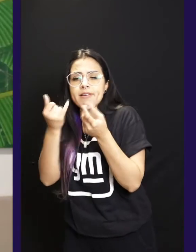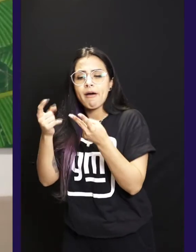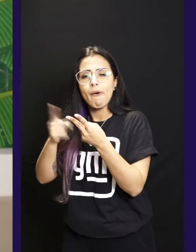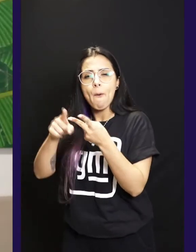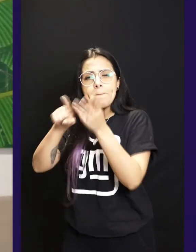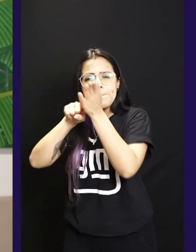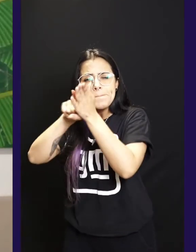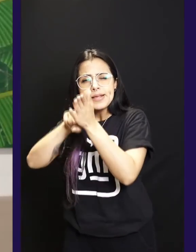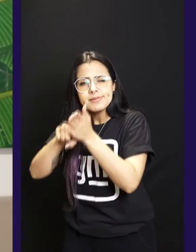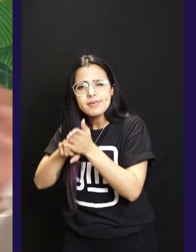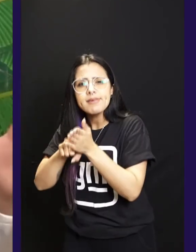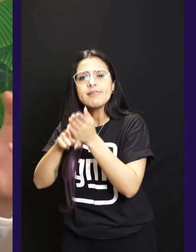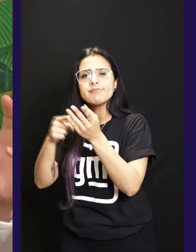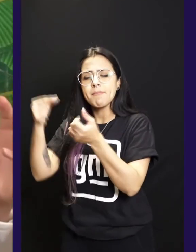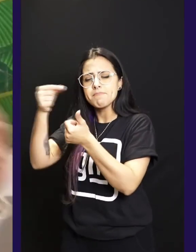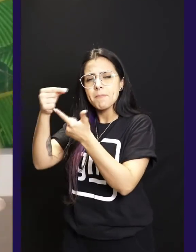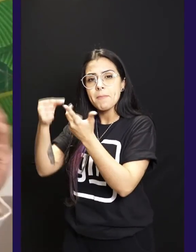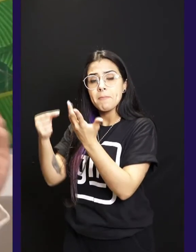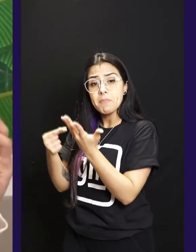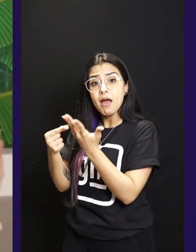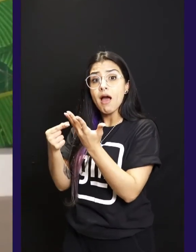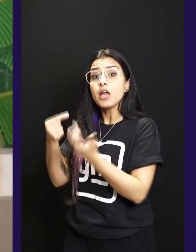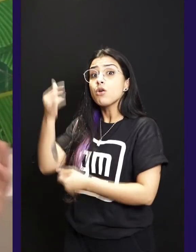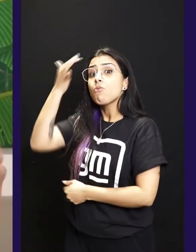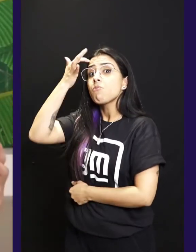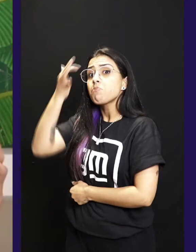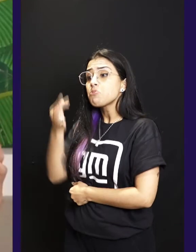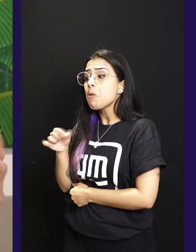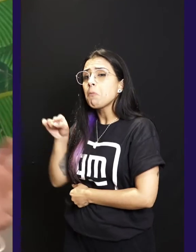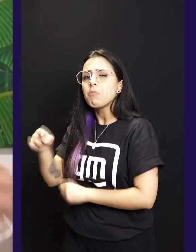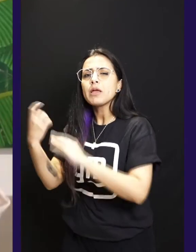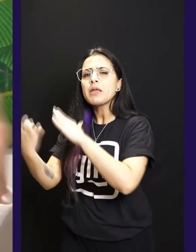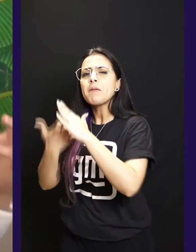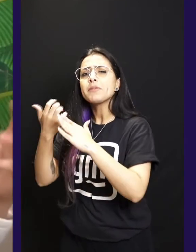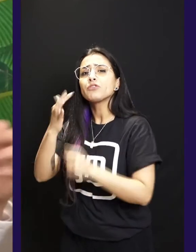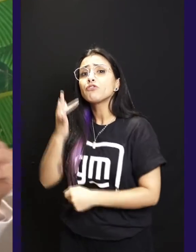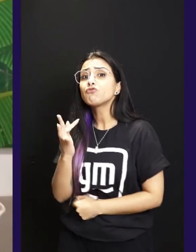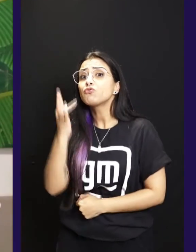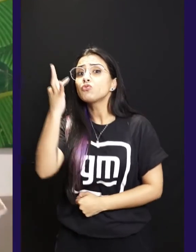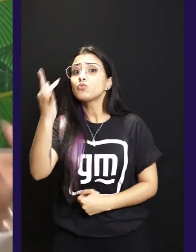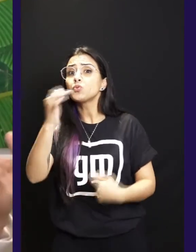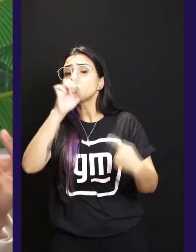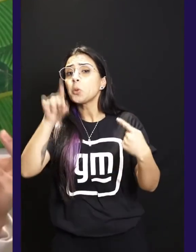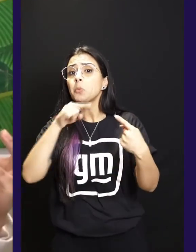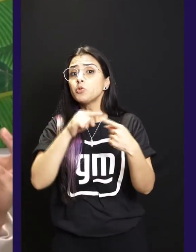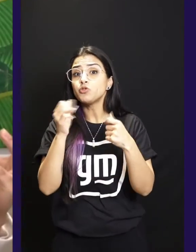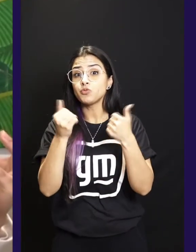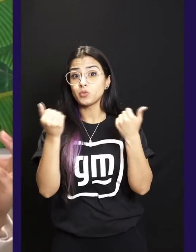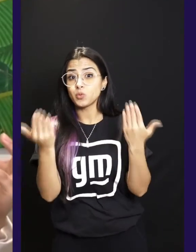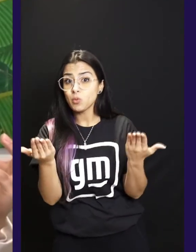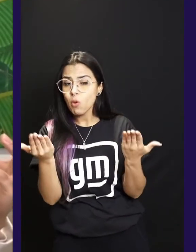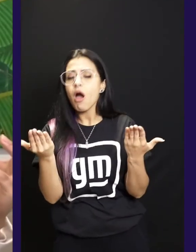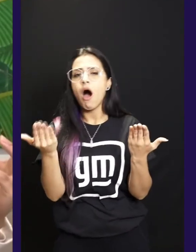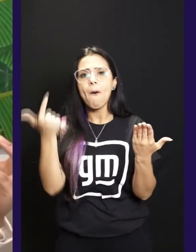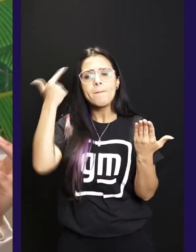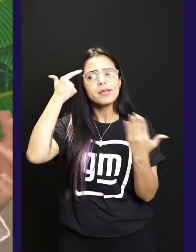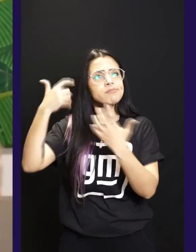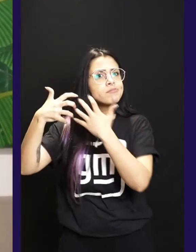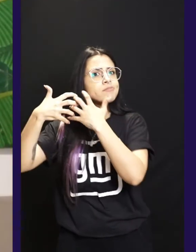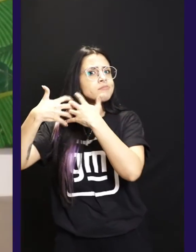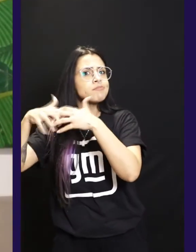e entendendo onde ela está, definir onde essa organização quer ir. Né? Pensar em metas, pensar em objetivos para um programa de